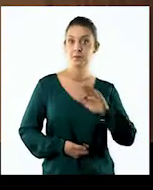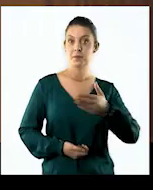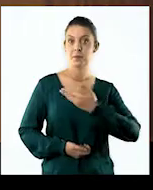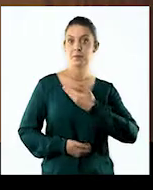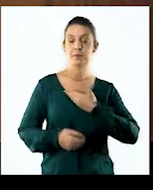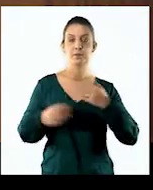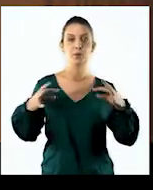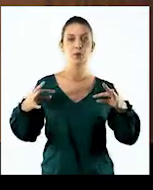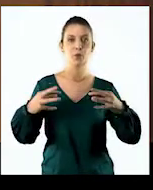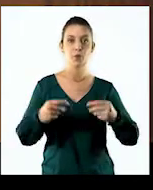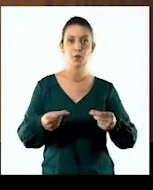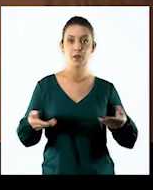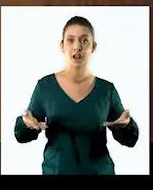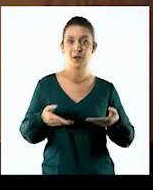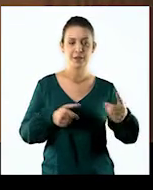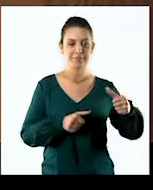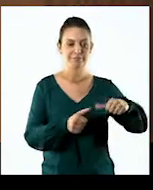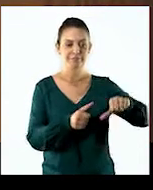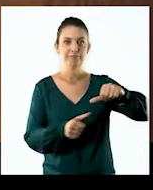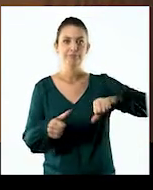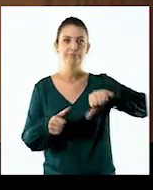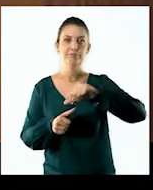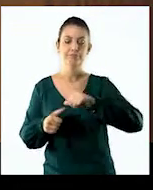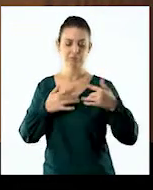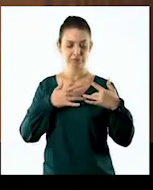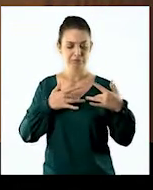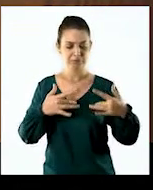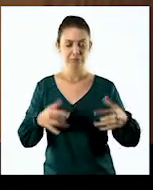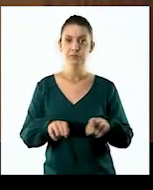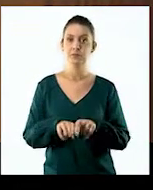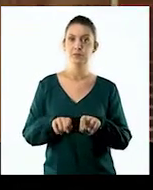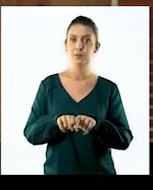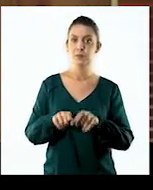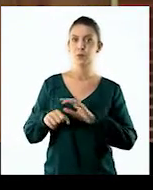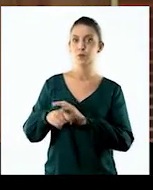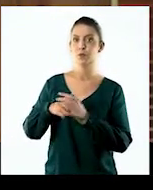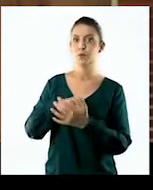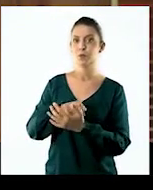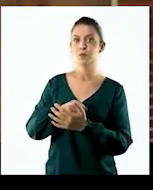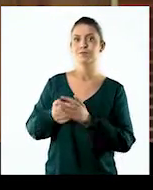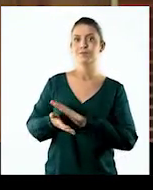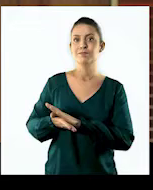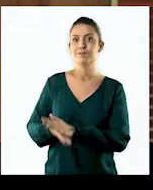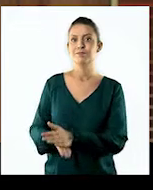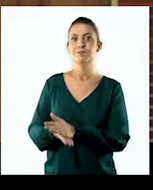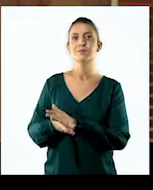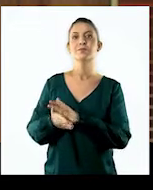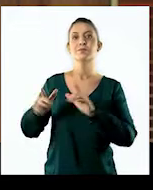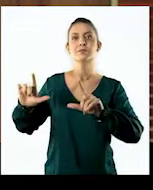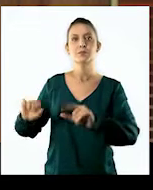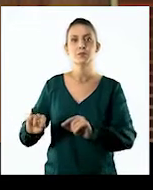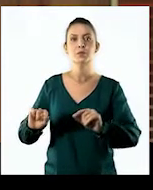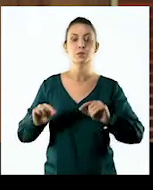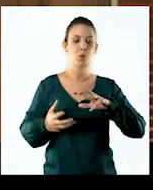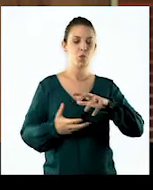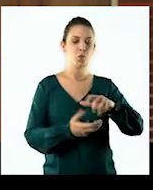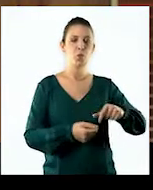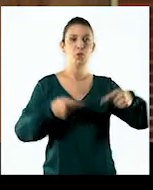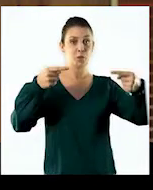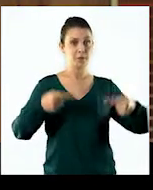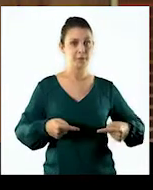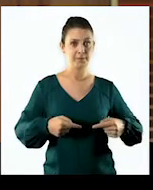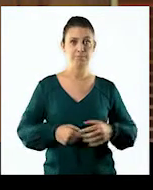amigas e amigos o tempo é de mudanças e de solidariedade o combate ao coronavírus é um desafio